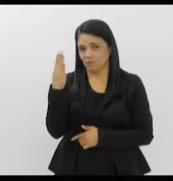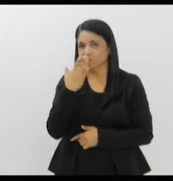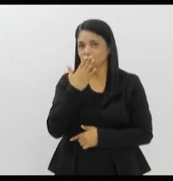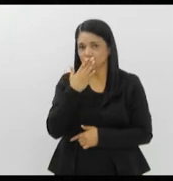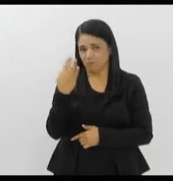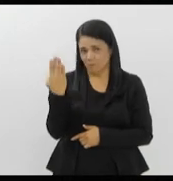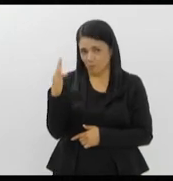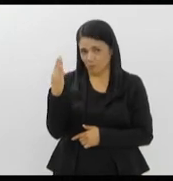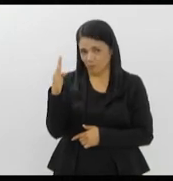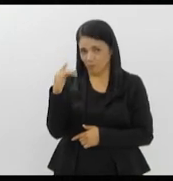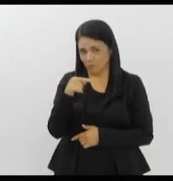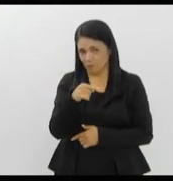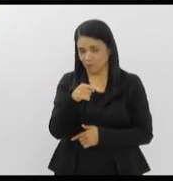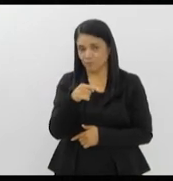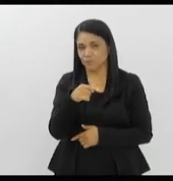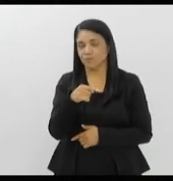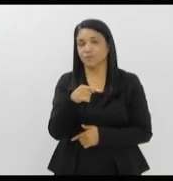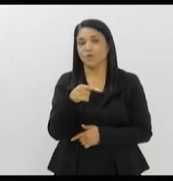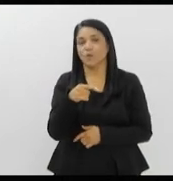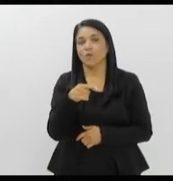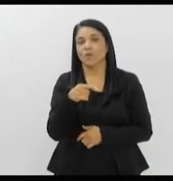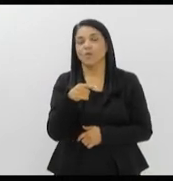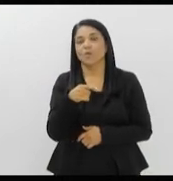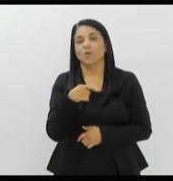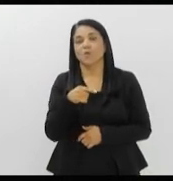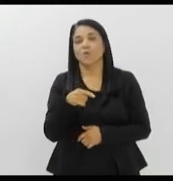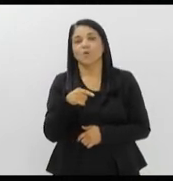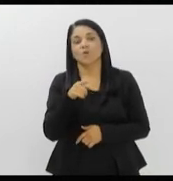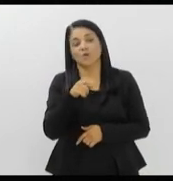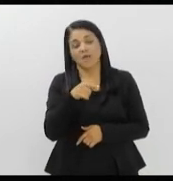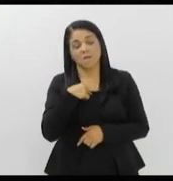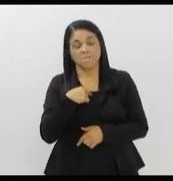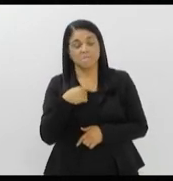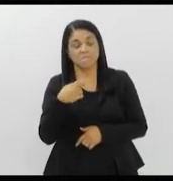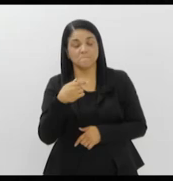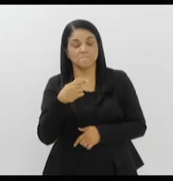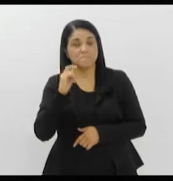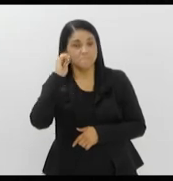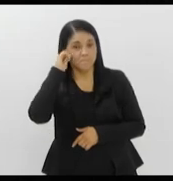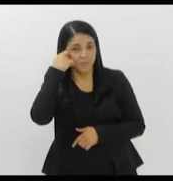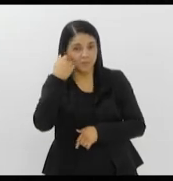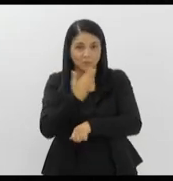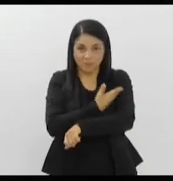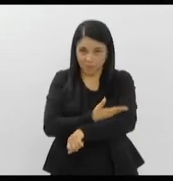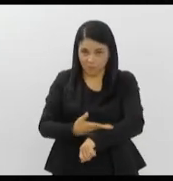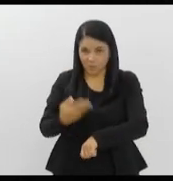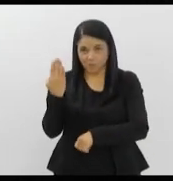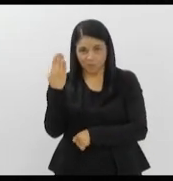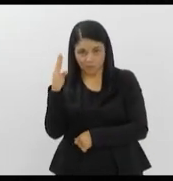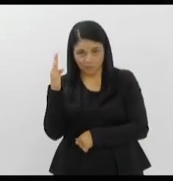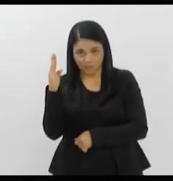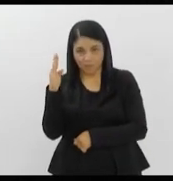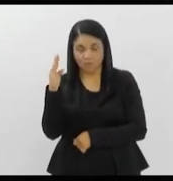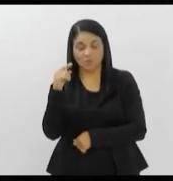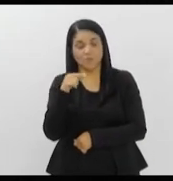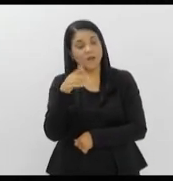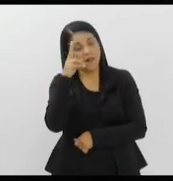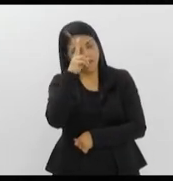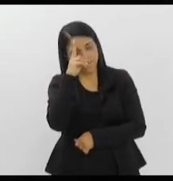Vamos dizer que é roxo, porque botafoguense é preto e branco. Mas queria lembrar, Vossa